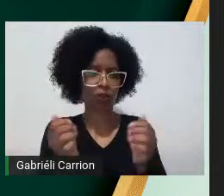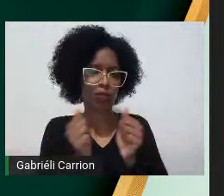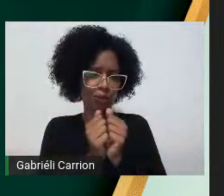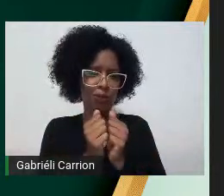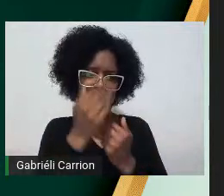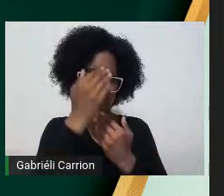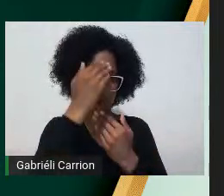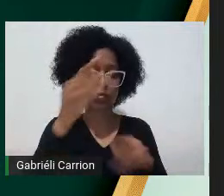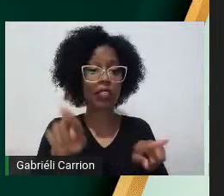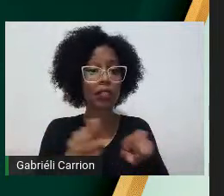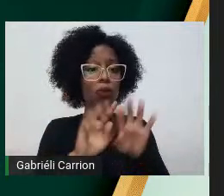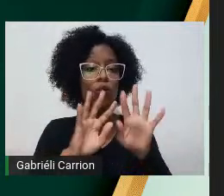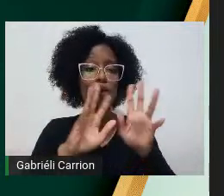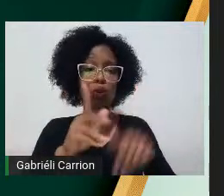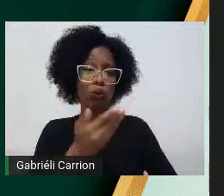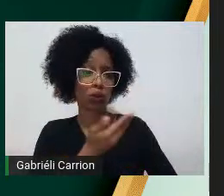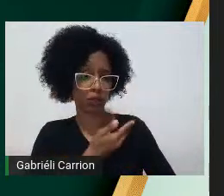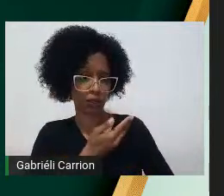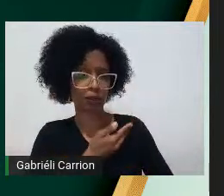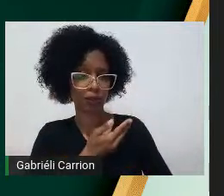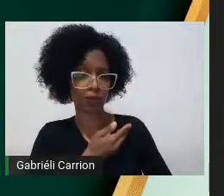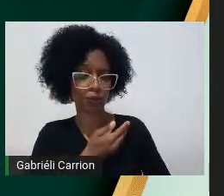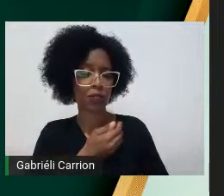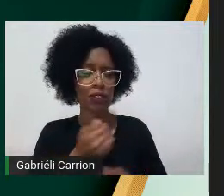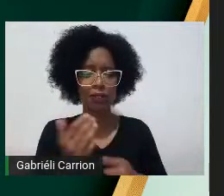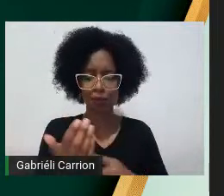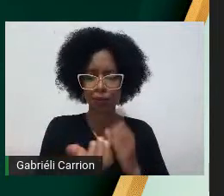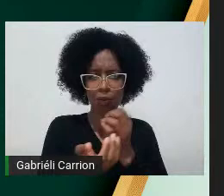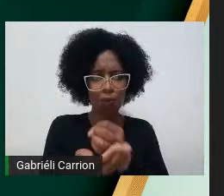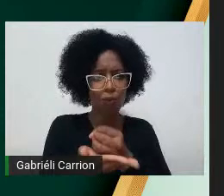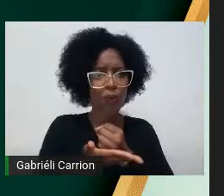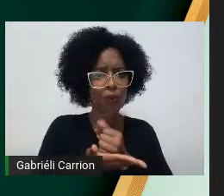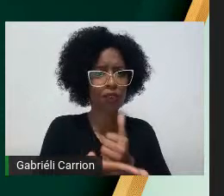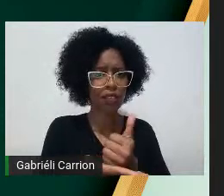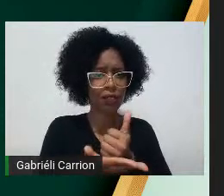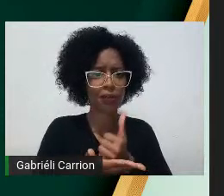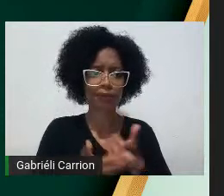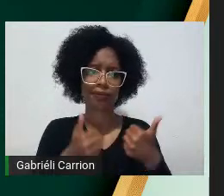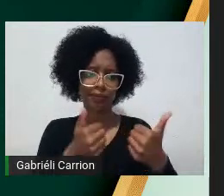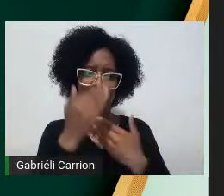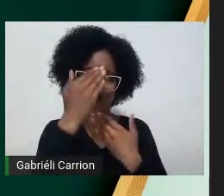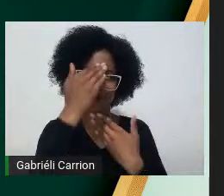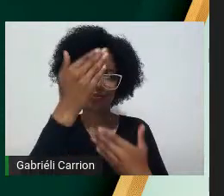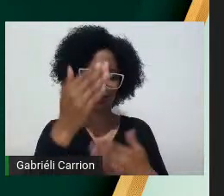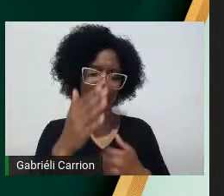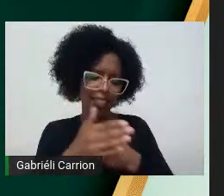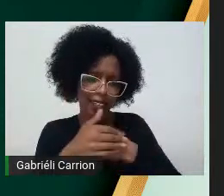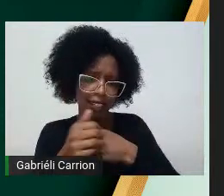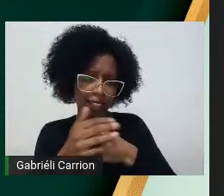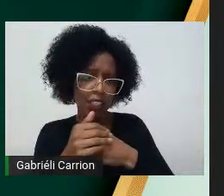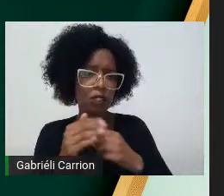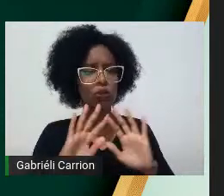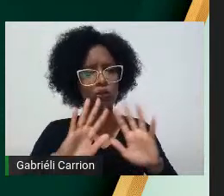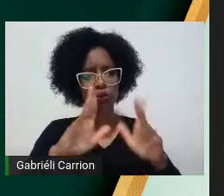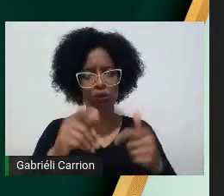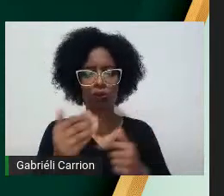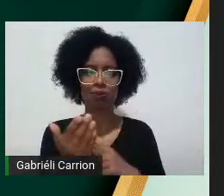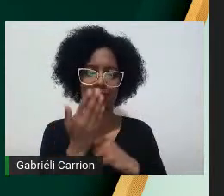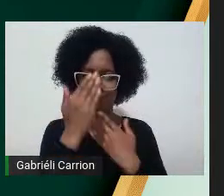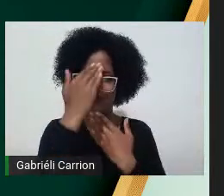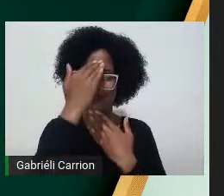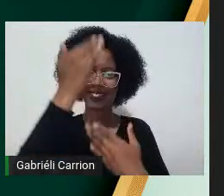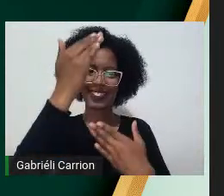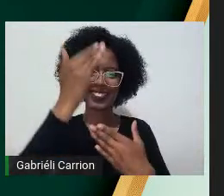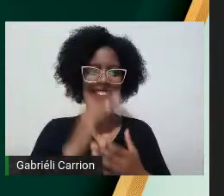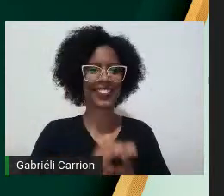todos os meus amigos e amigas por terem sido uma rede de apoio enquanto estive aqui. Obrigada pelo carinho e apoio nessa jornada.